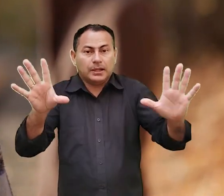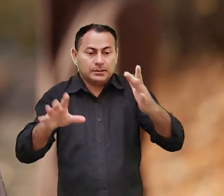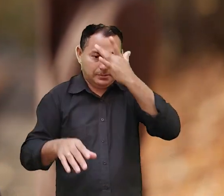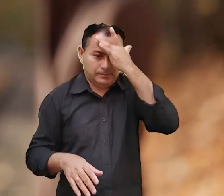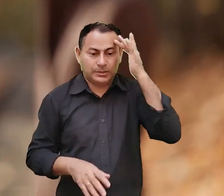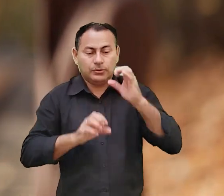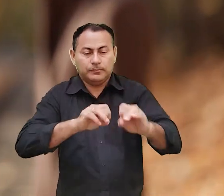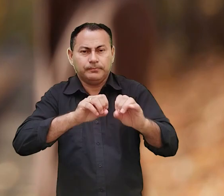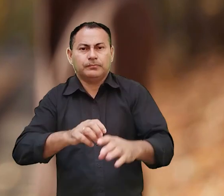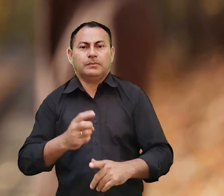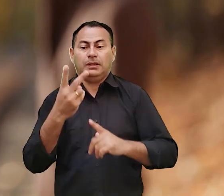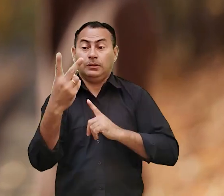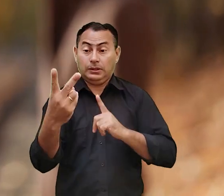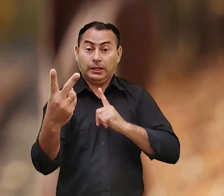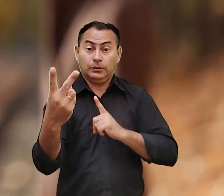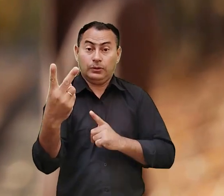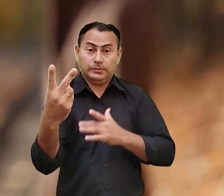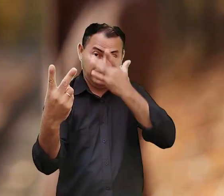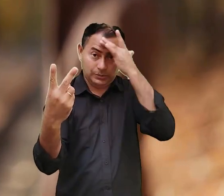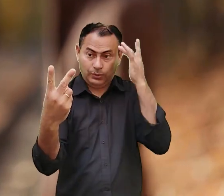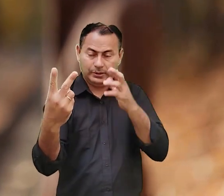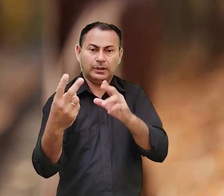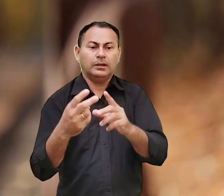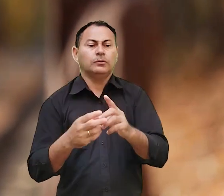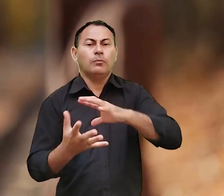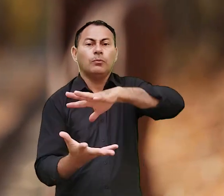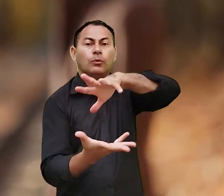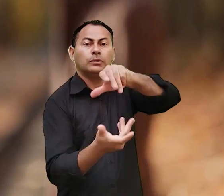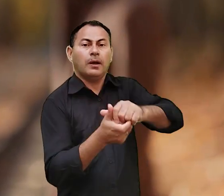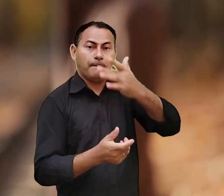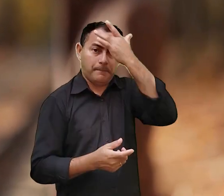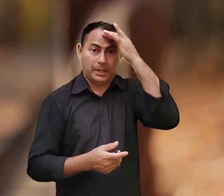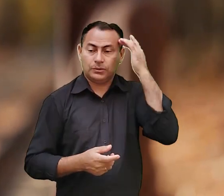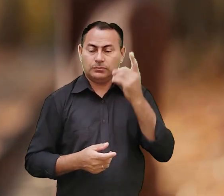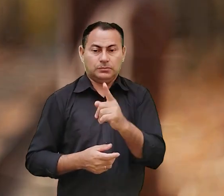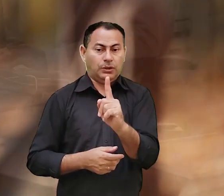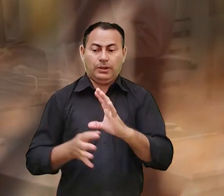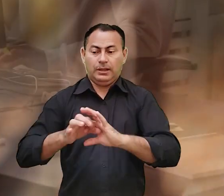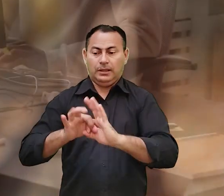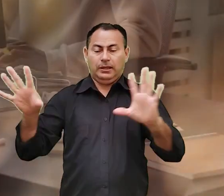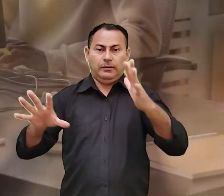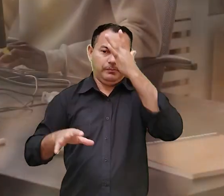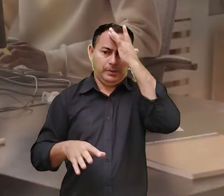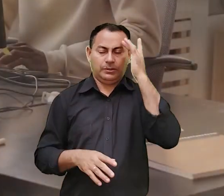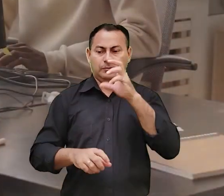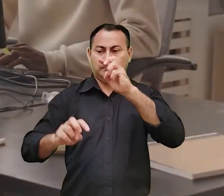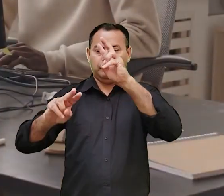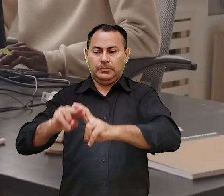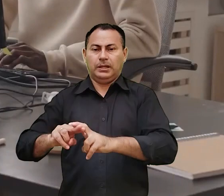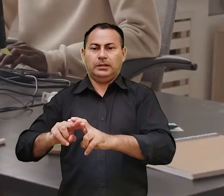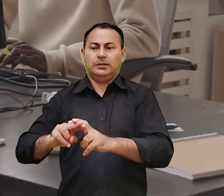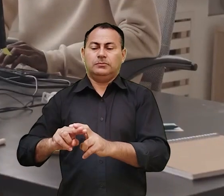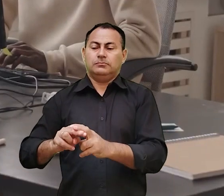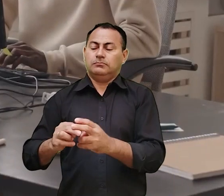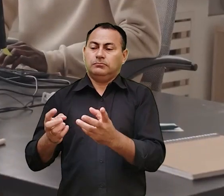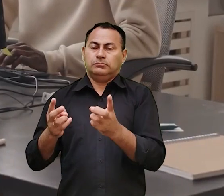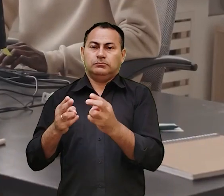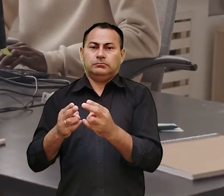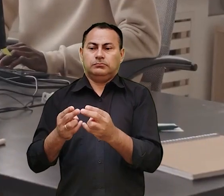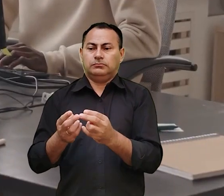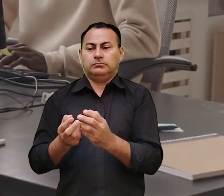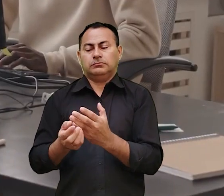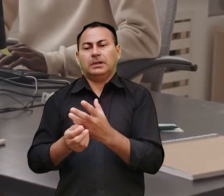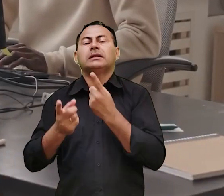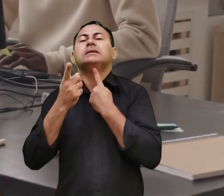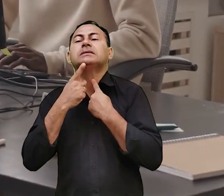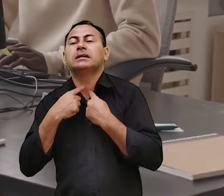curá-las. Há 2 tipos de pessoas no mundo. Aquelas pessoas que não são livres, pessoas acorrentadas a uma garrafa,